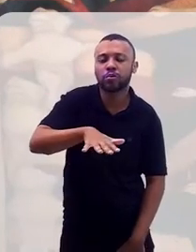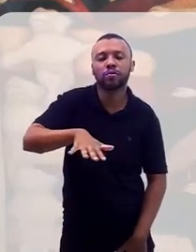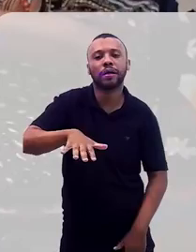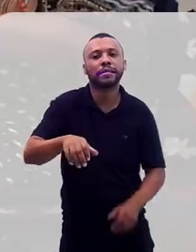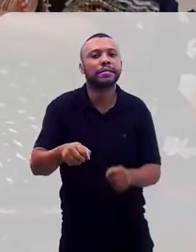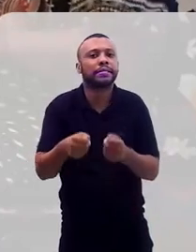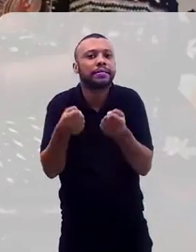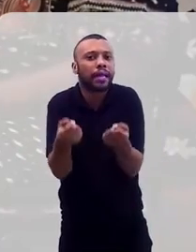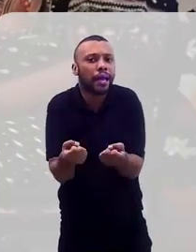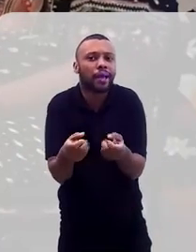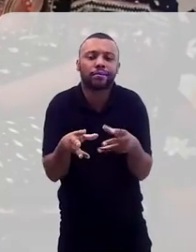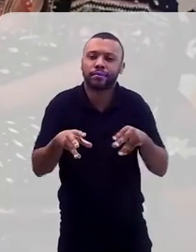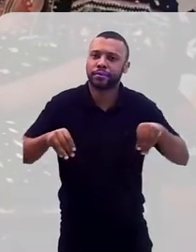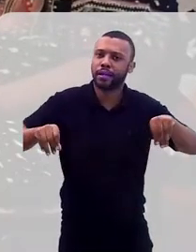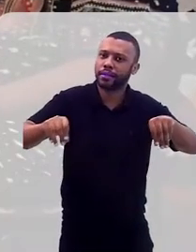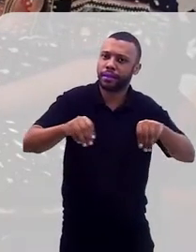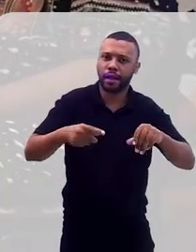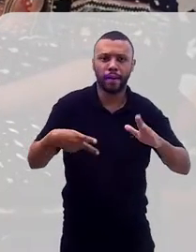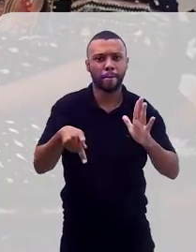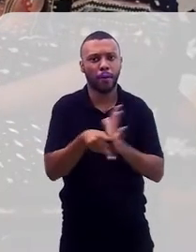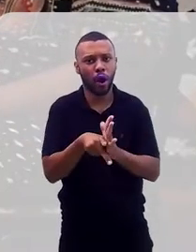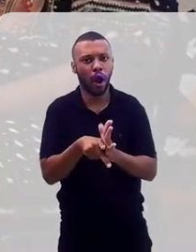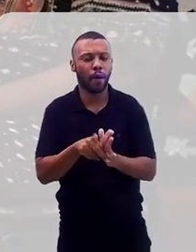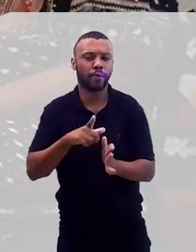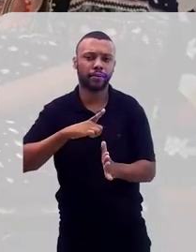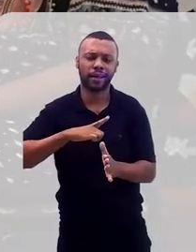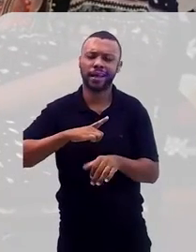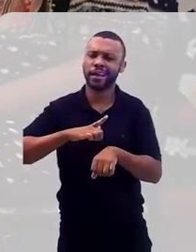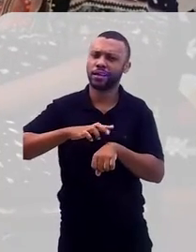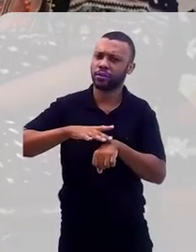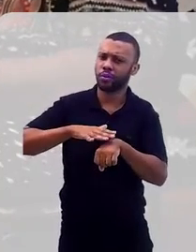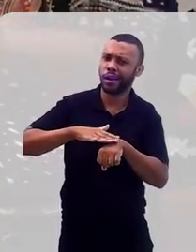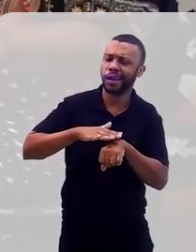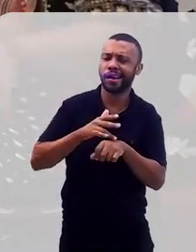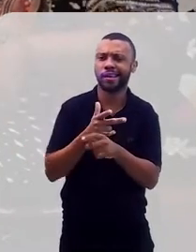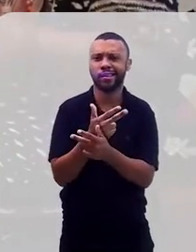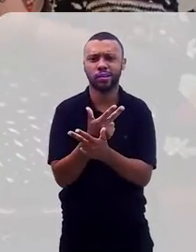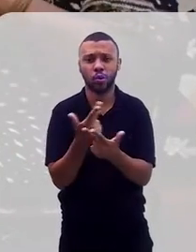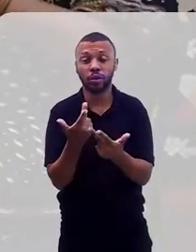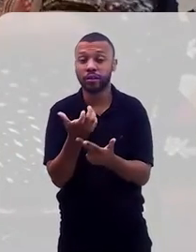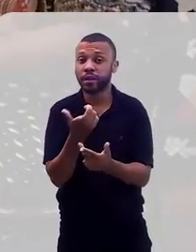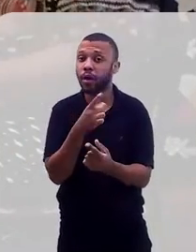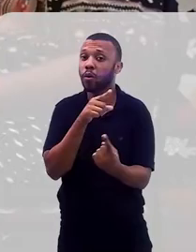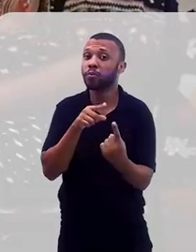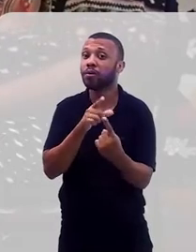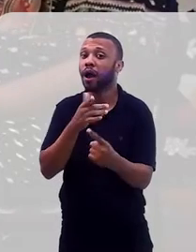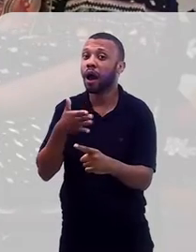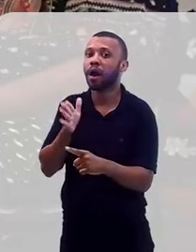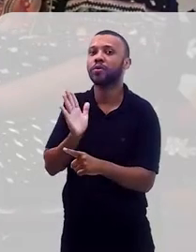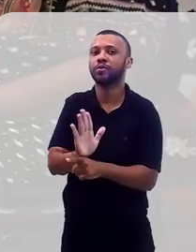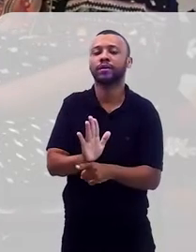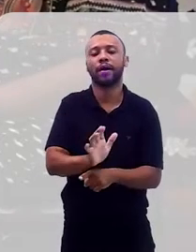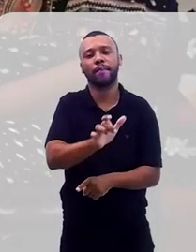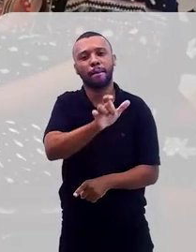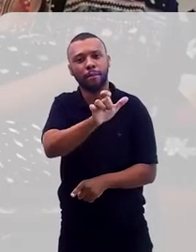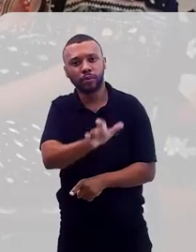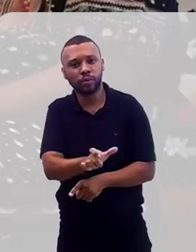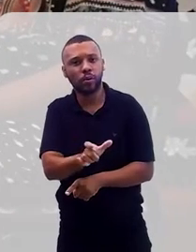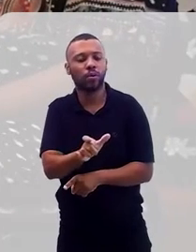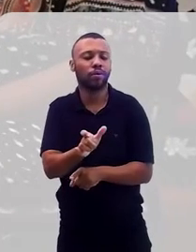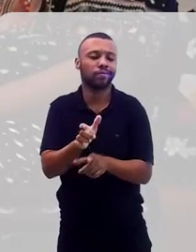para os os mundos mais densos né da terra mesmo onde ficam as doenças para se eu quero ajudar alguma